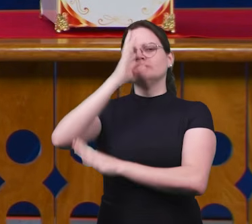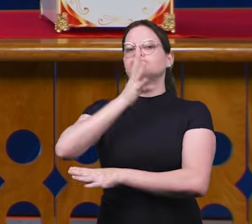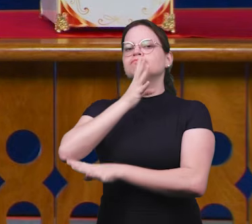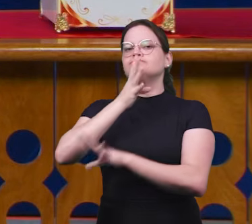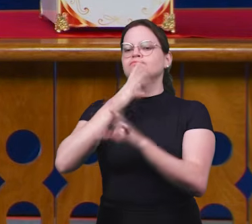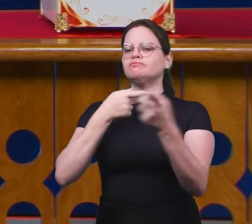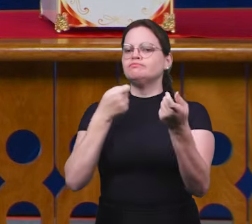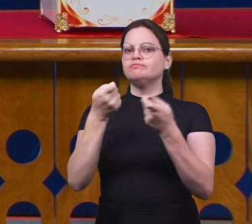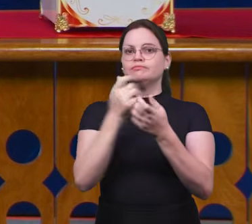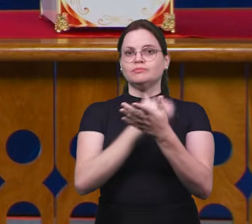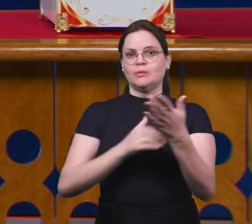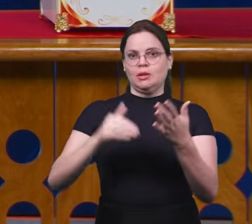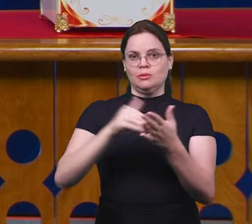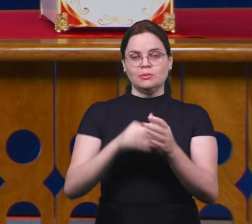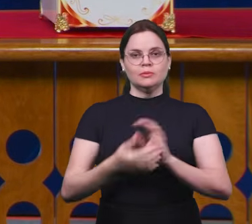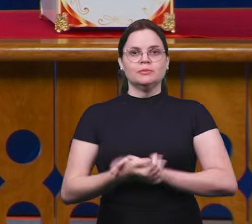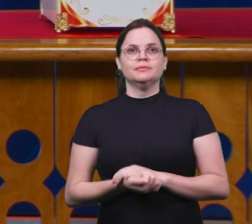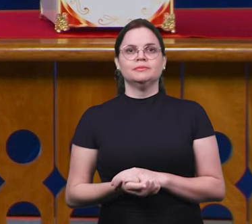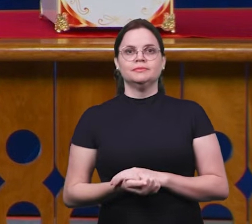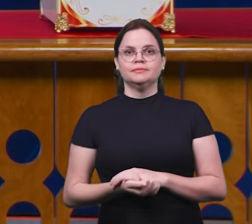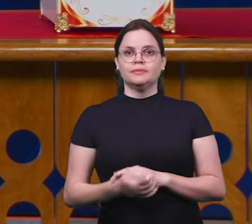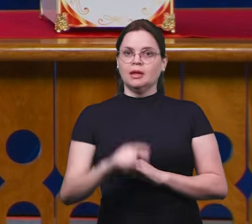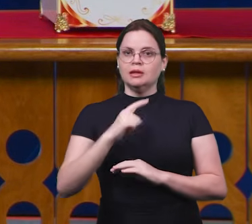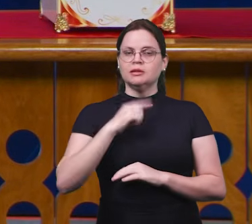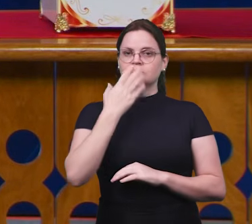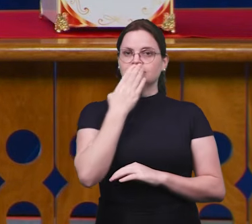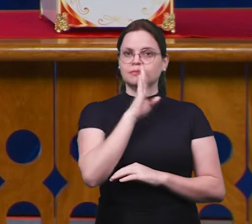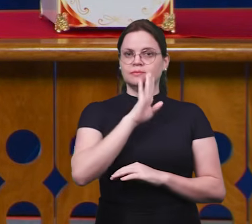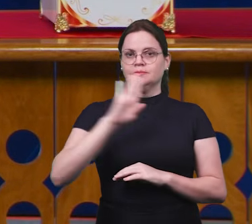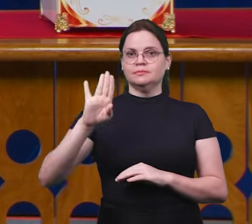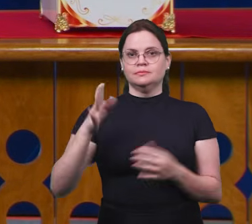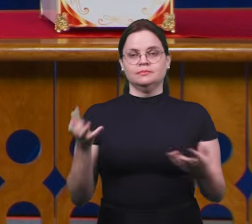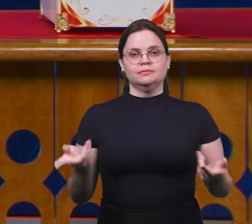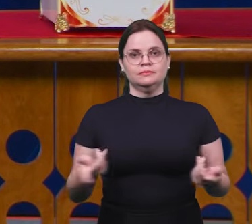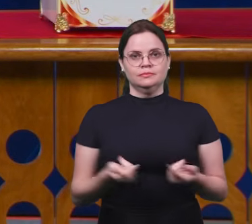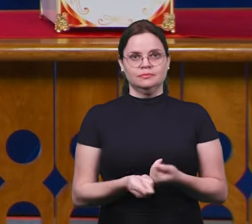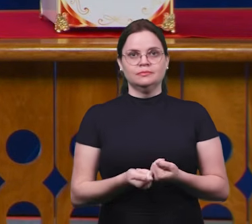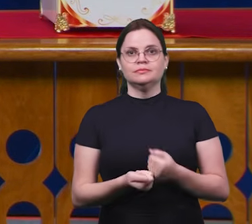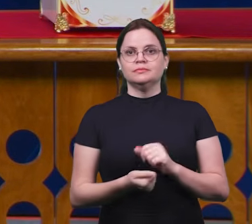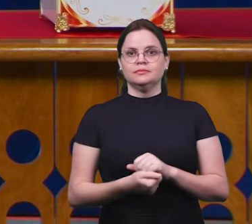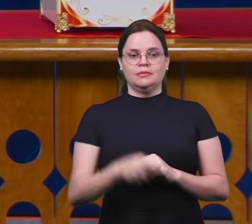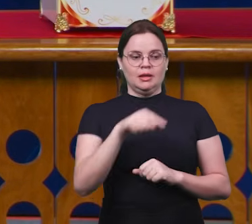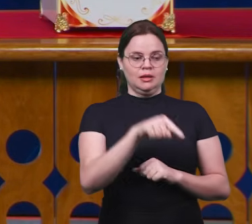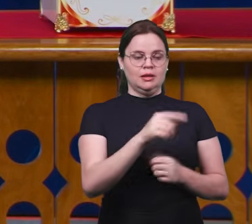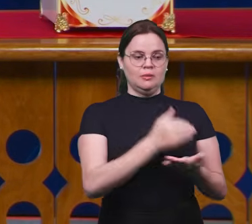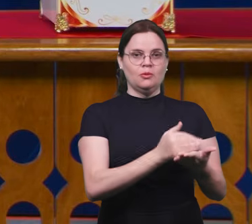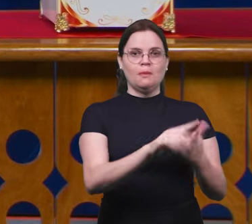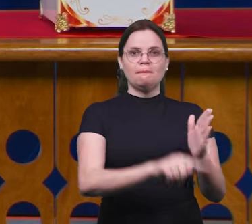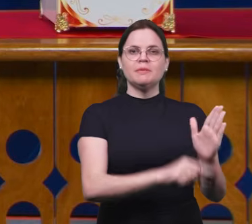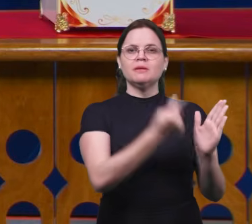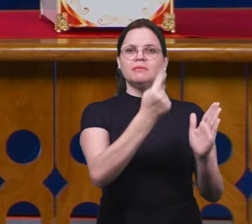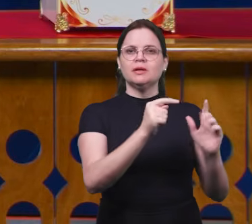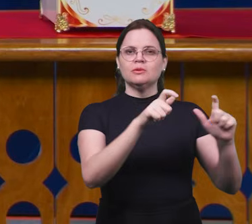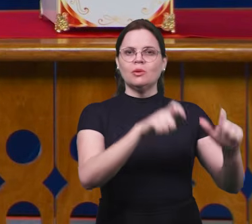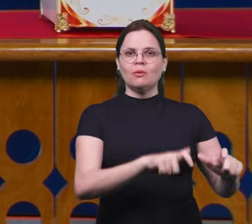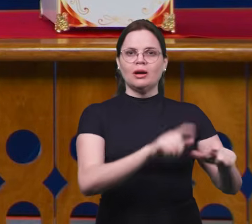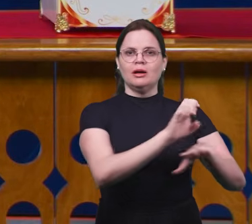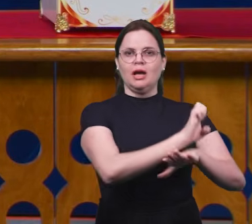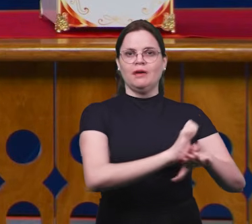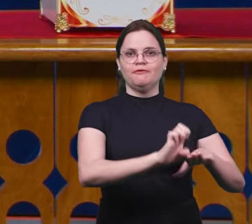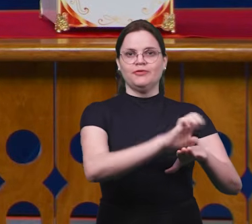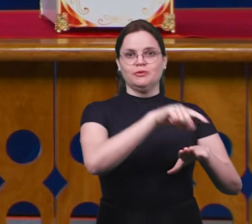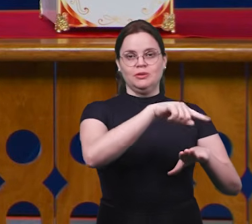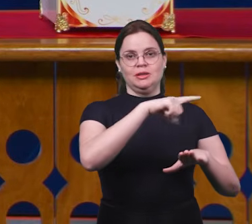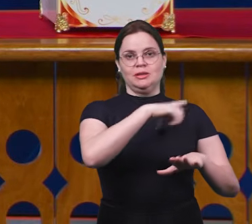todas as coisas. E tinha essa promessa maravilhosa. Na igreja de Éfeso, desceu